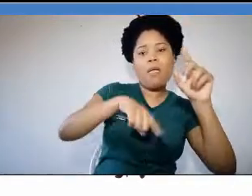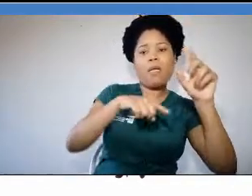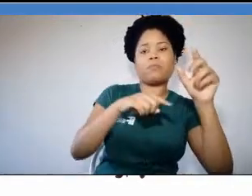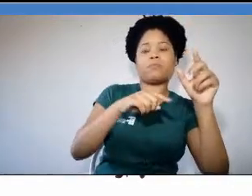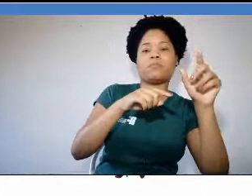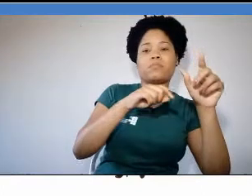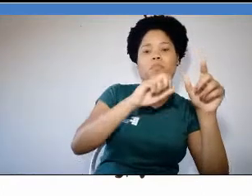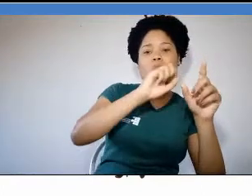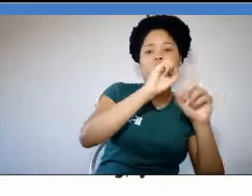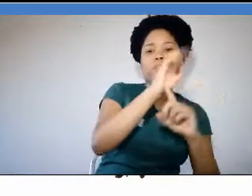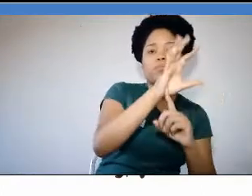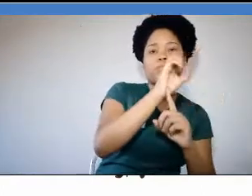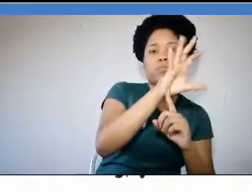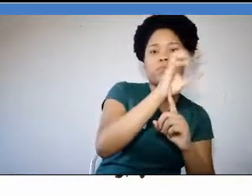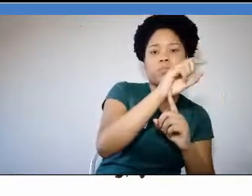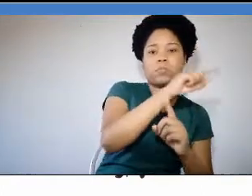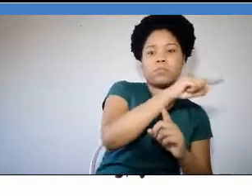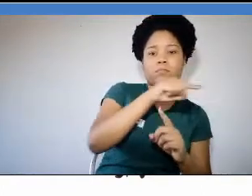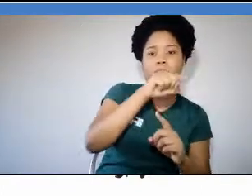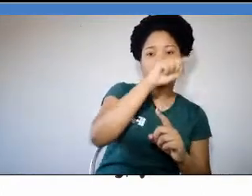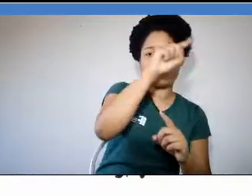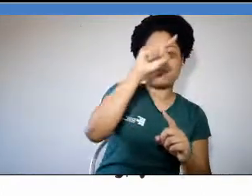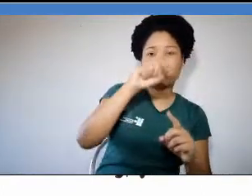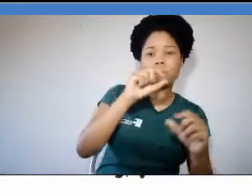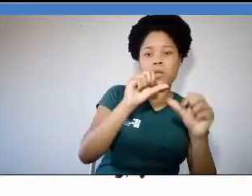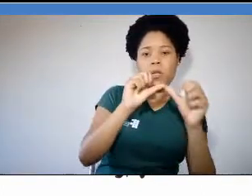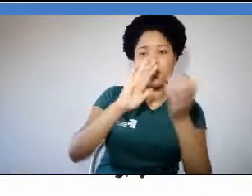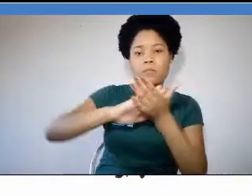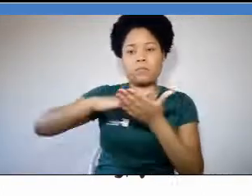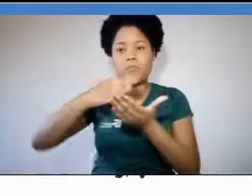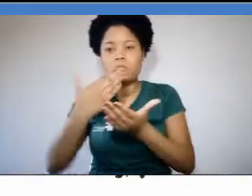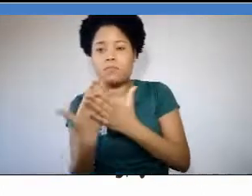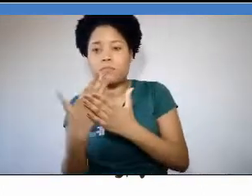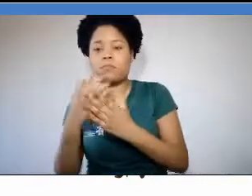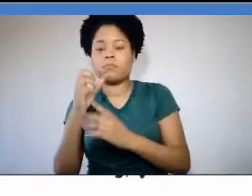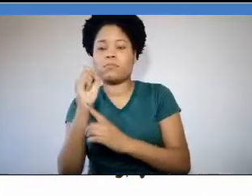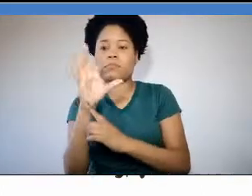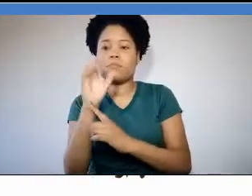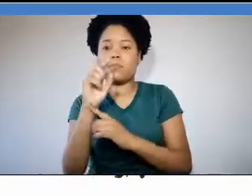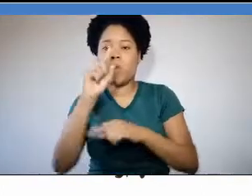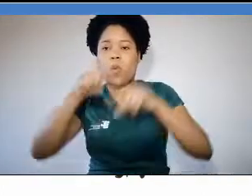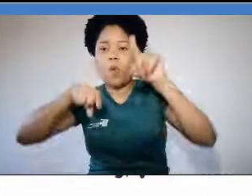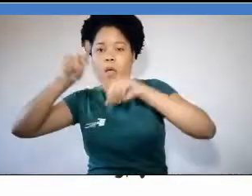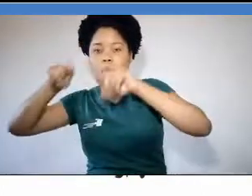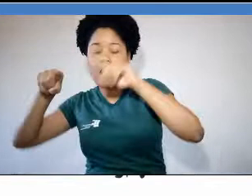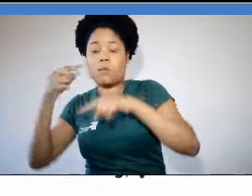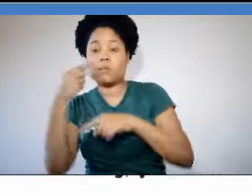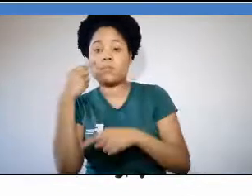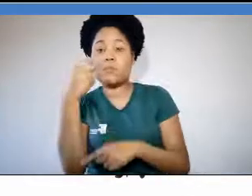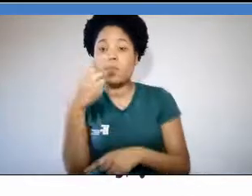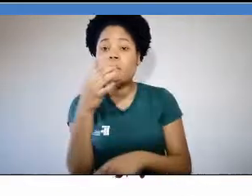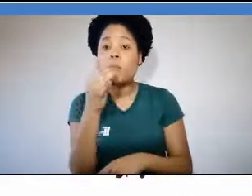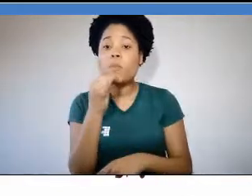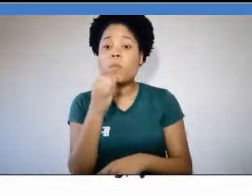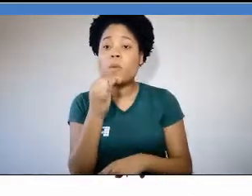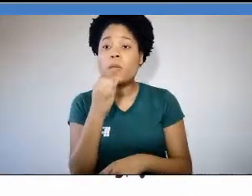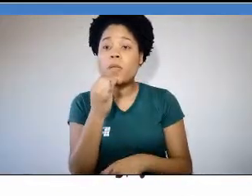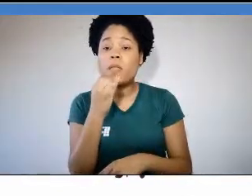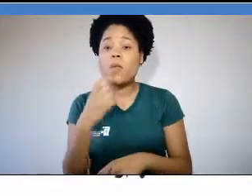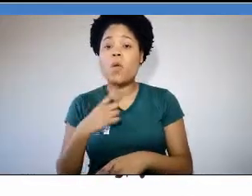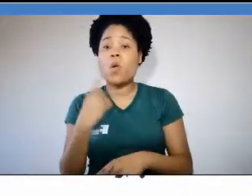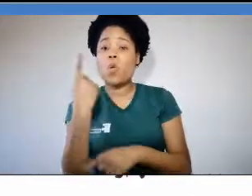sinal variável, ou seja, sinal digital para sinal analógico. Então, vamos ver aqui no nosso exemplo. Eu